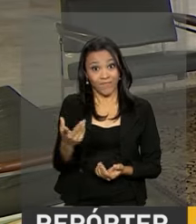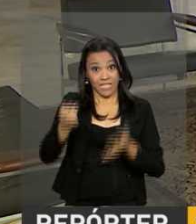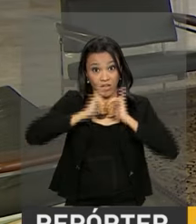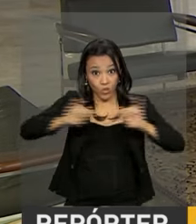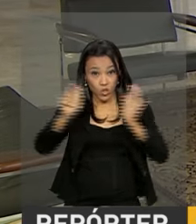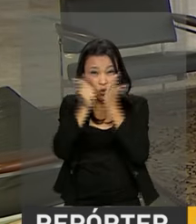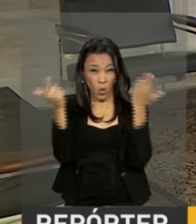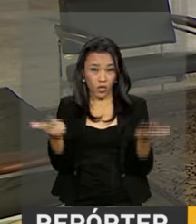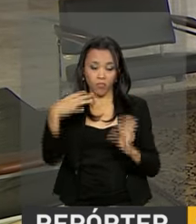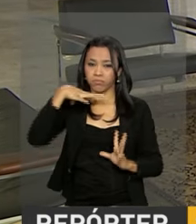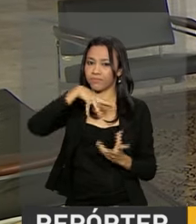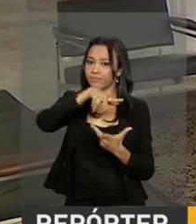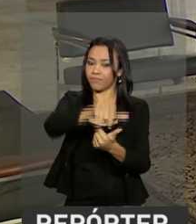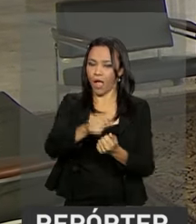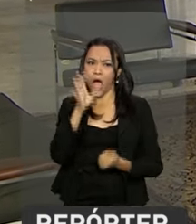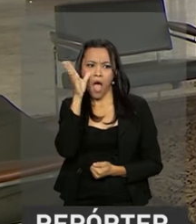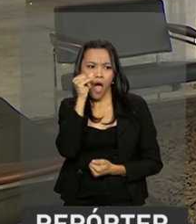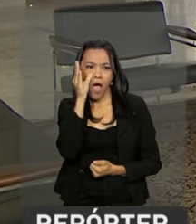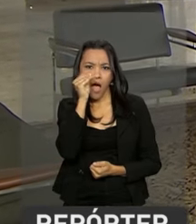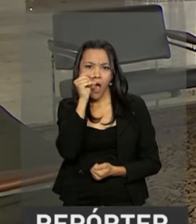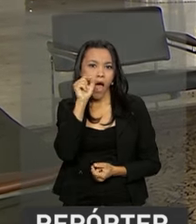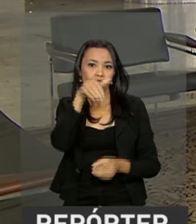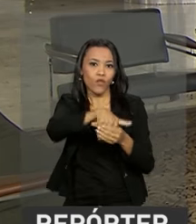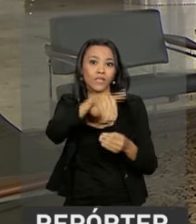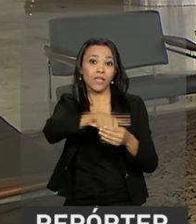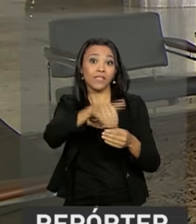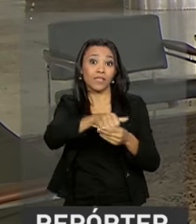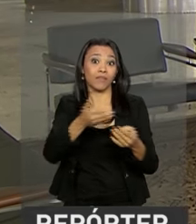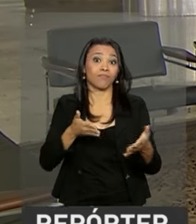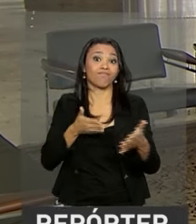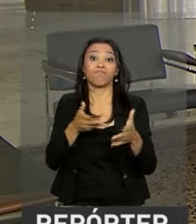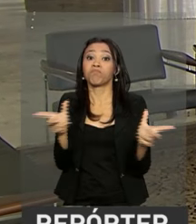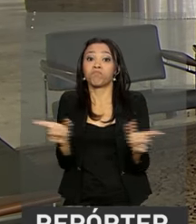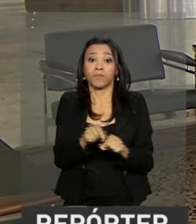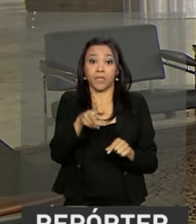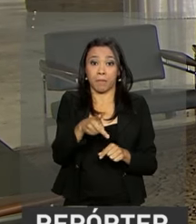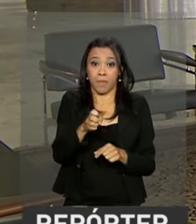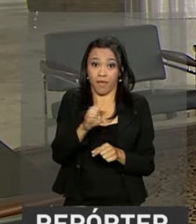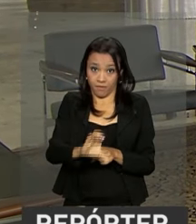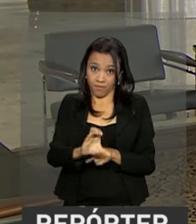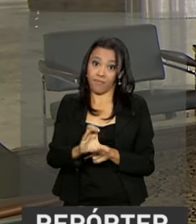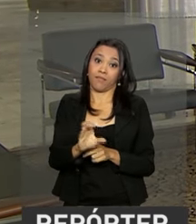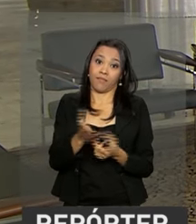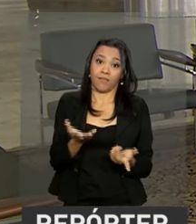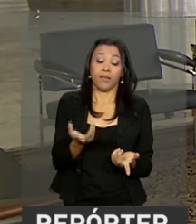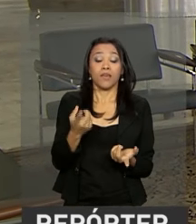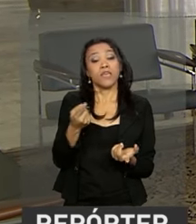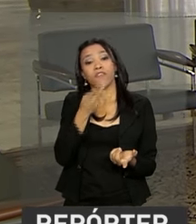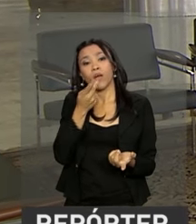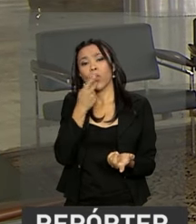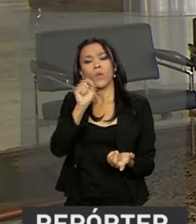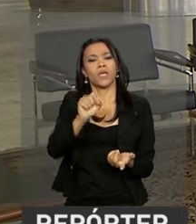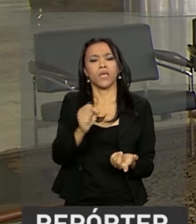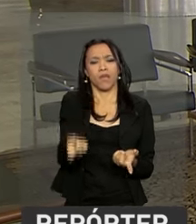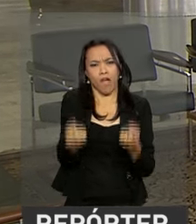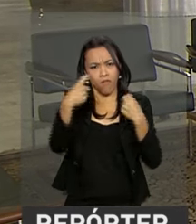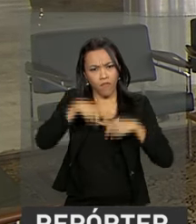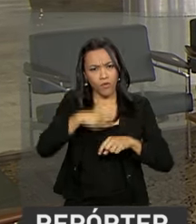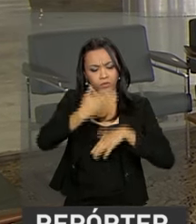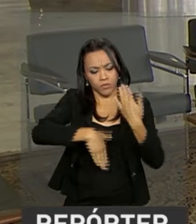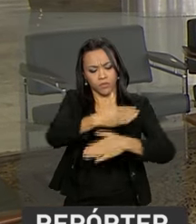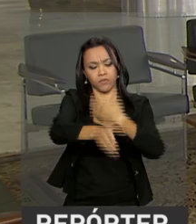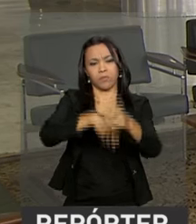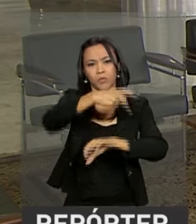internacional acompanhou ontem a votação na Câmara da PEC que cria um limite para os gastos públicos e destacou que retomar o crescimento do país